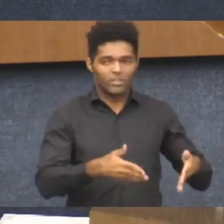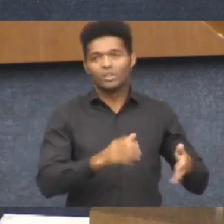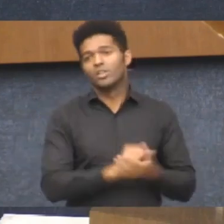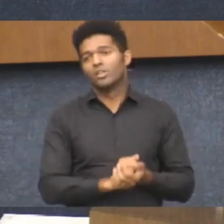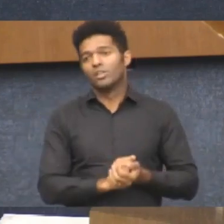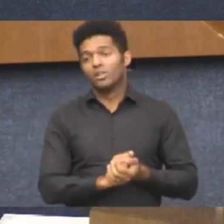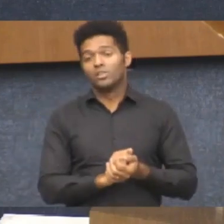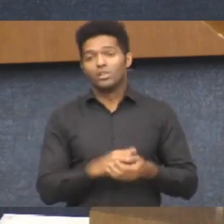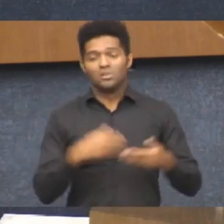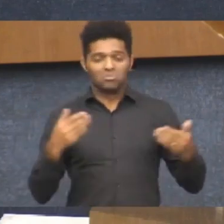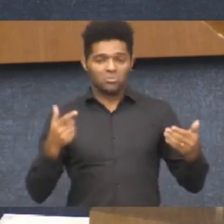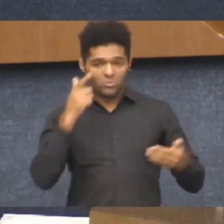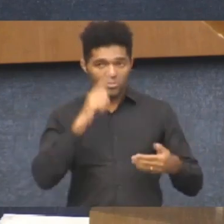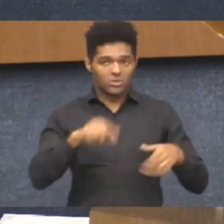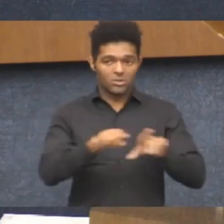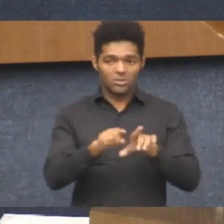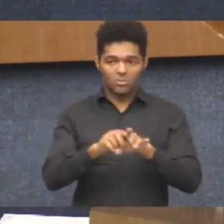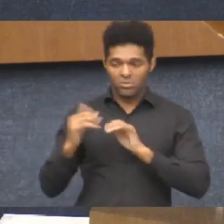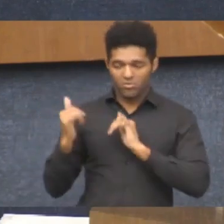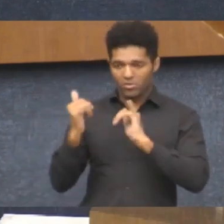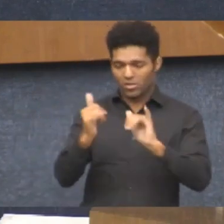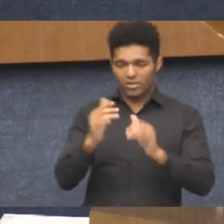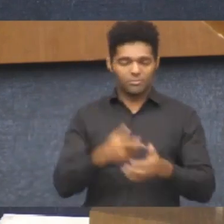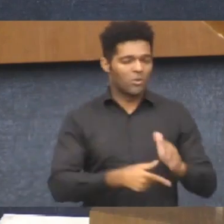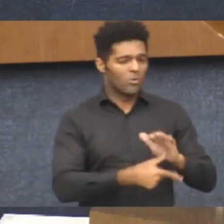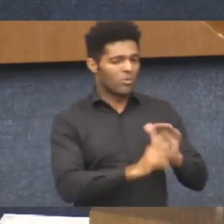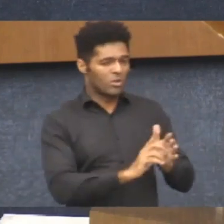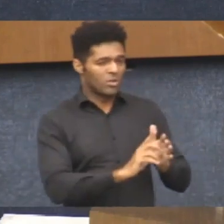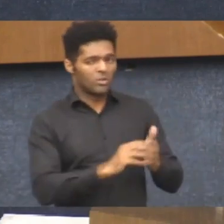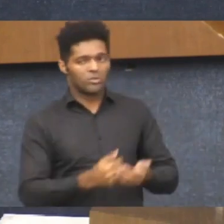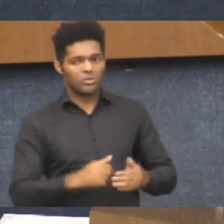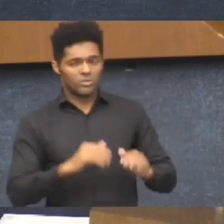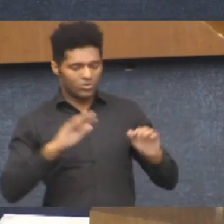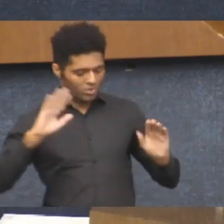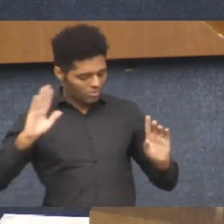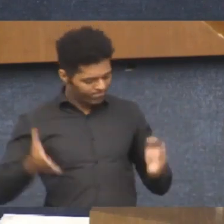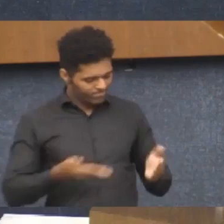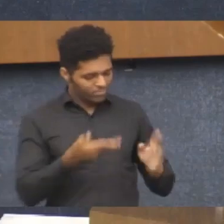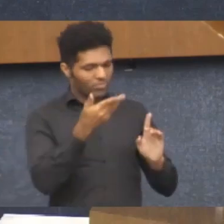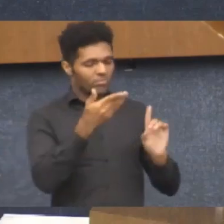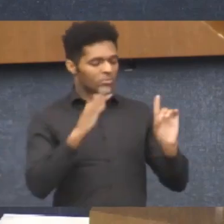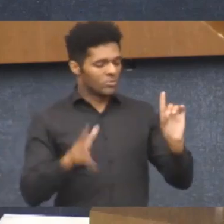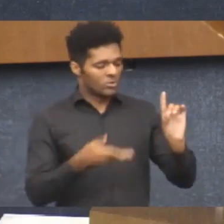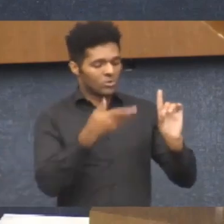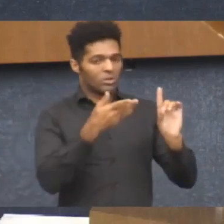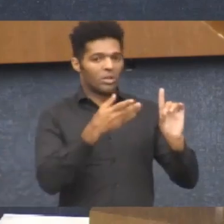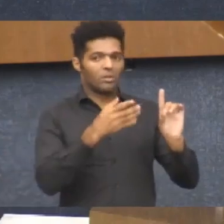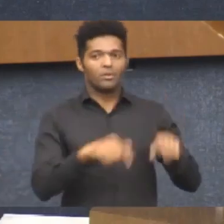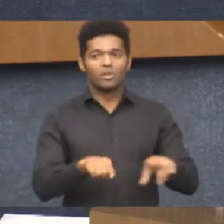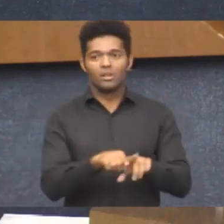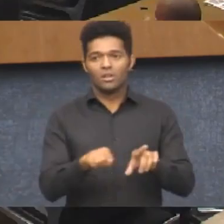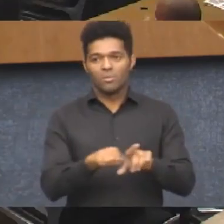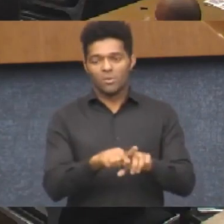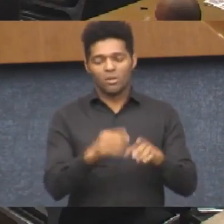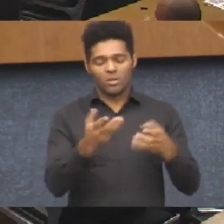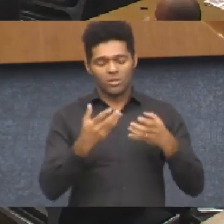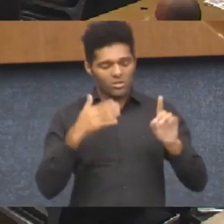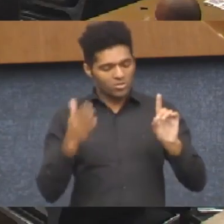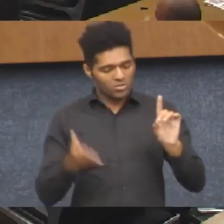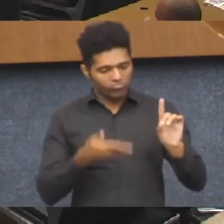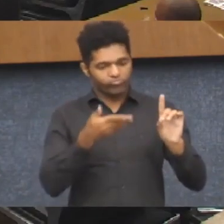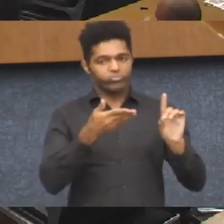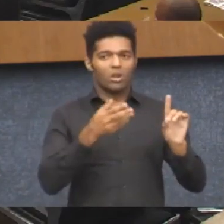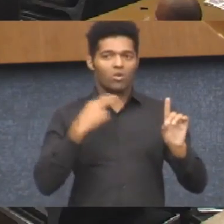saudar, né, antes de saudar a sociedade brasileira, o nosso vereador do SUS. O Bruno, ele tem uma trajetória